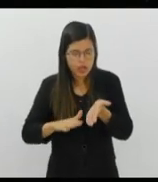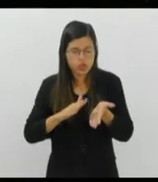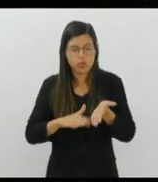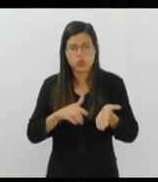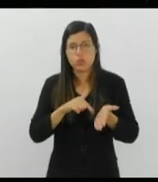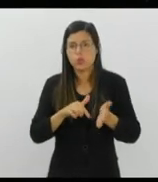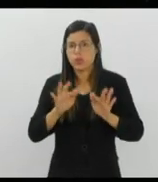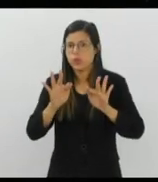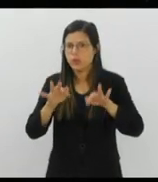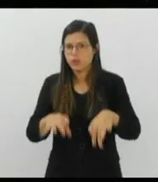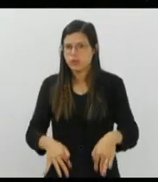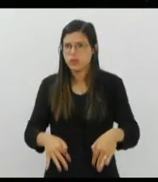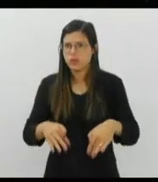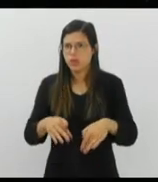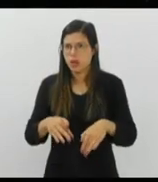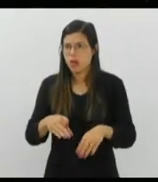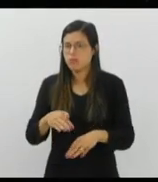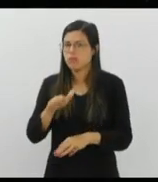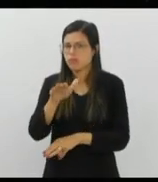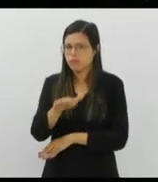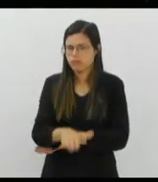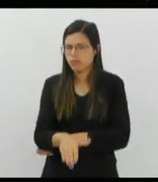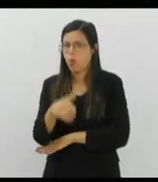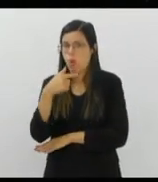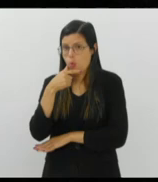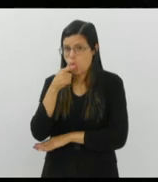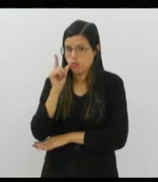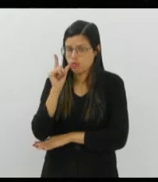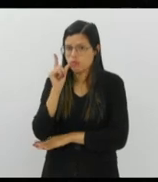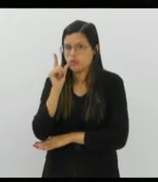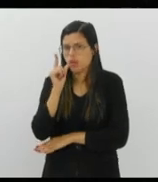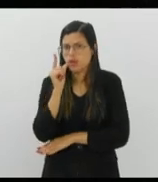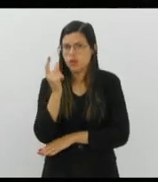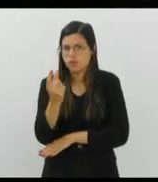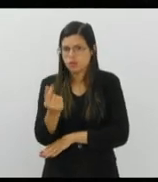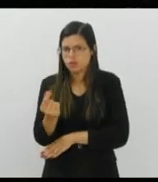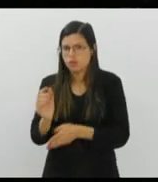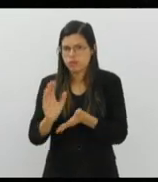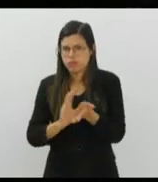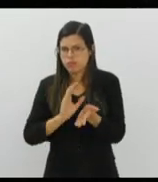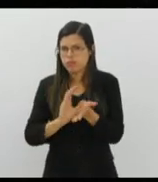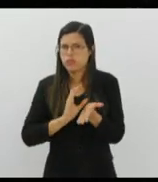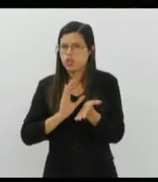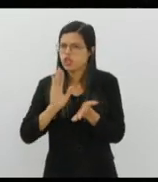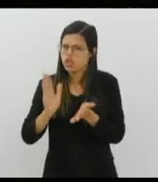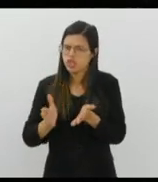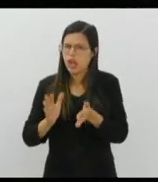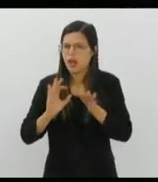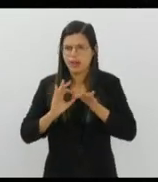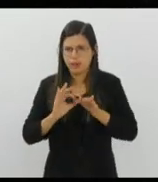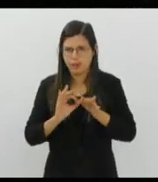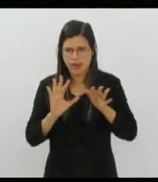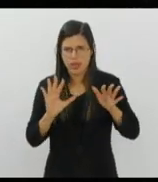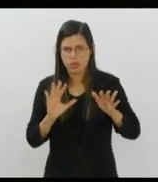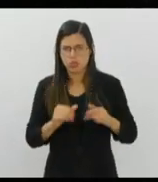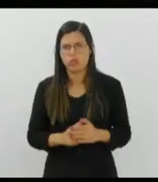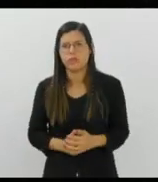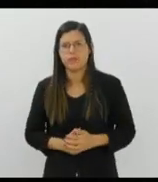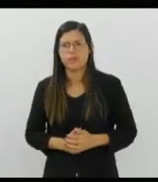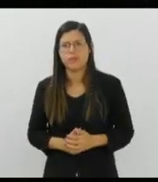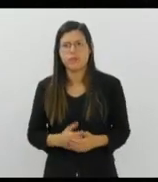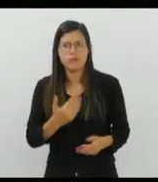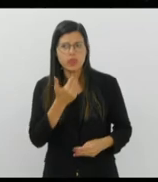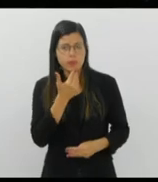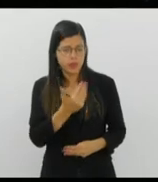no final da tarde de ontem, os recursos já tinham sido desbloqueados. Pedi para